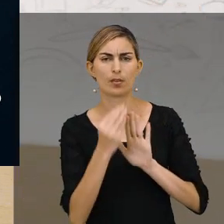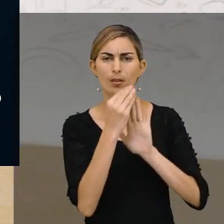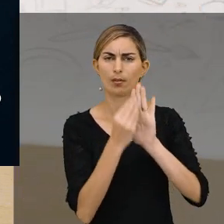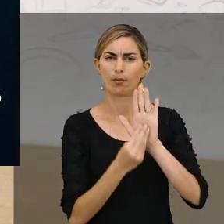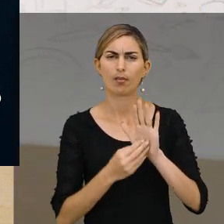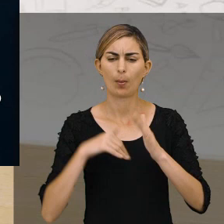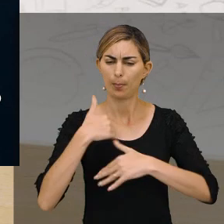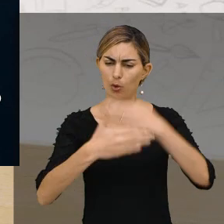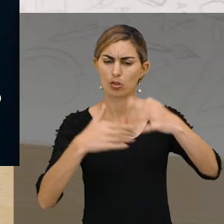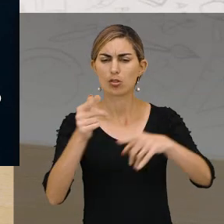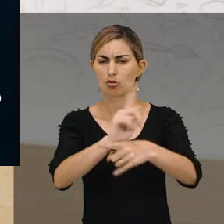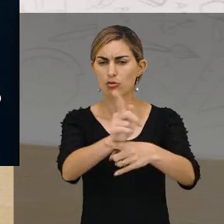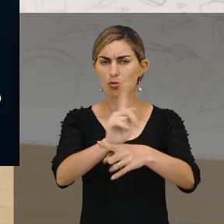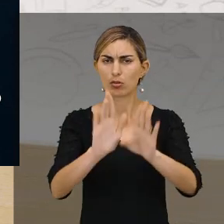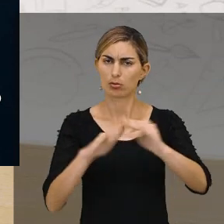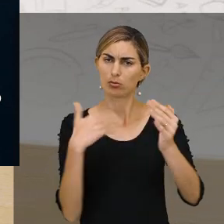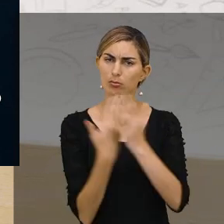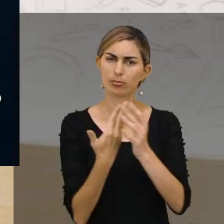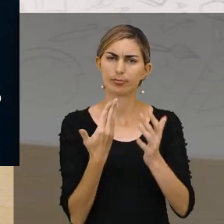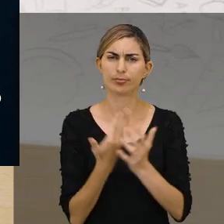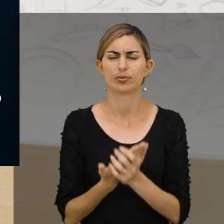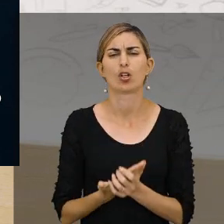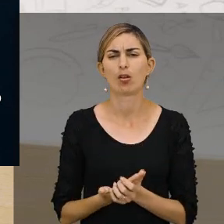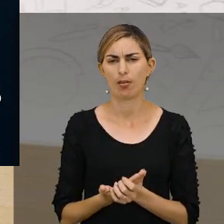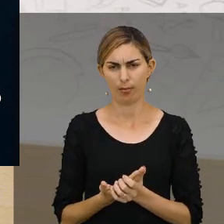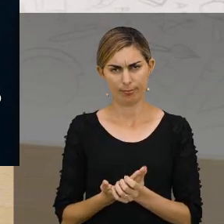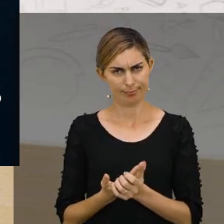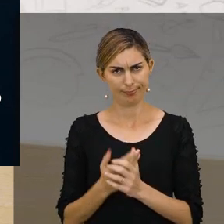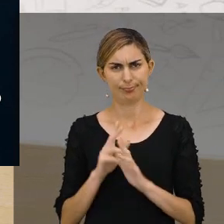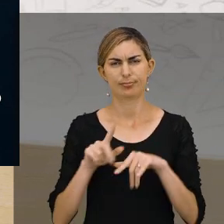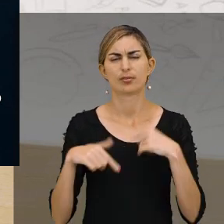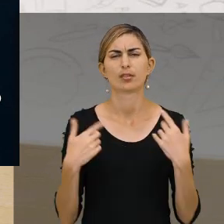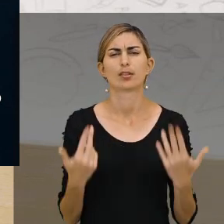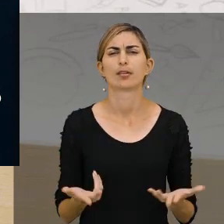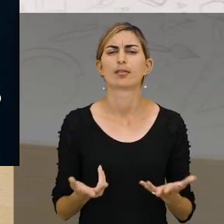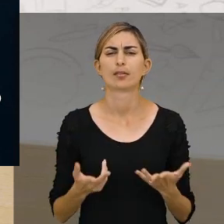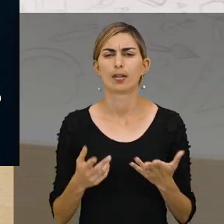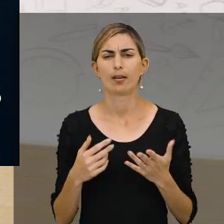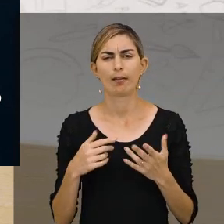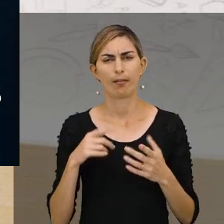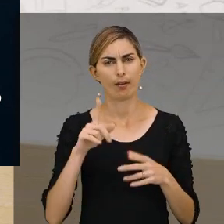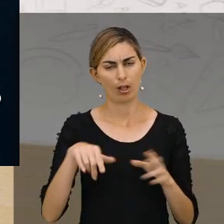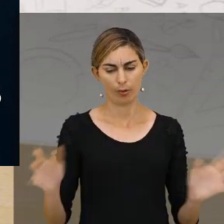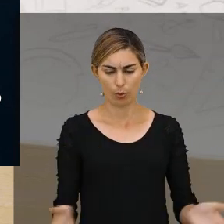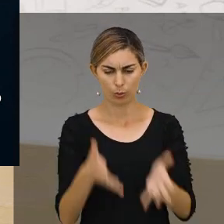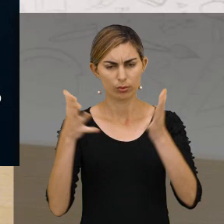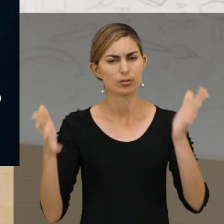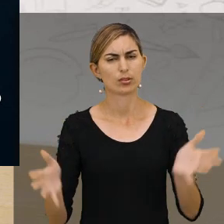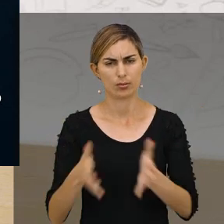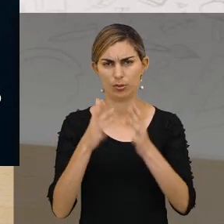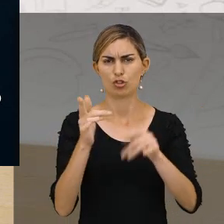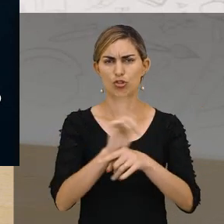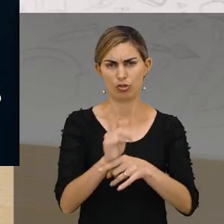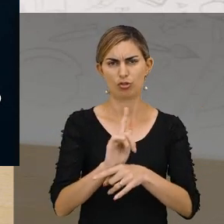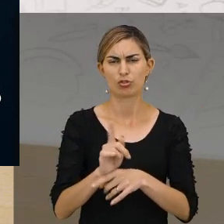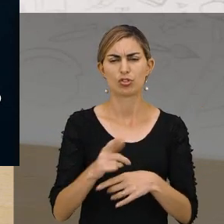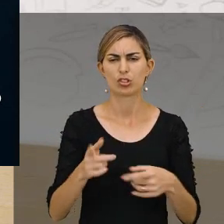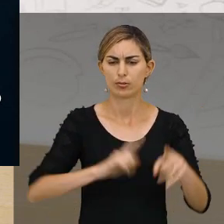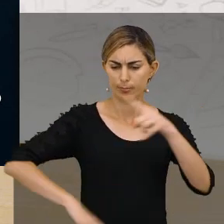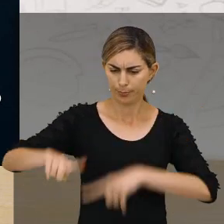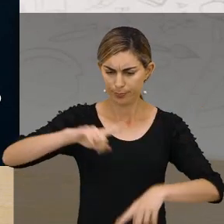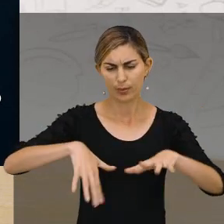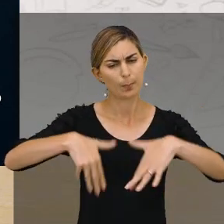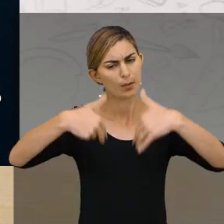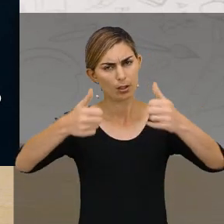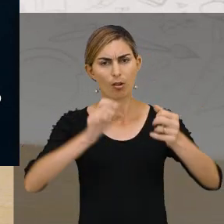os processos de gestão escolar. Isso, inclusive, contribui para gerir